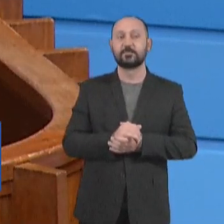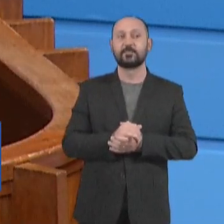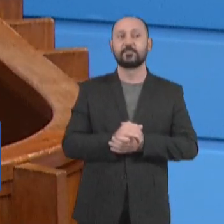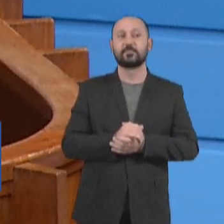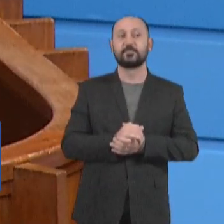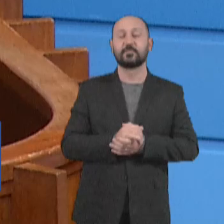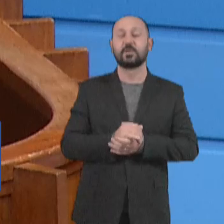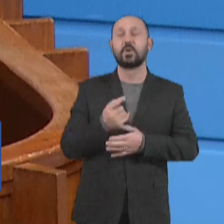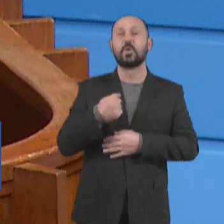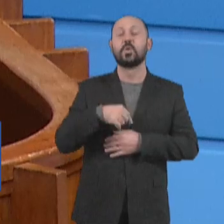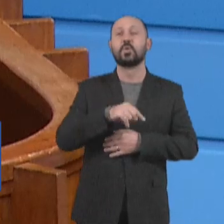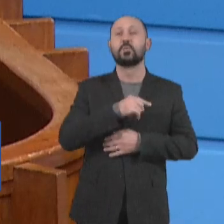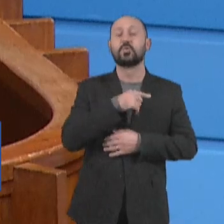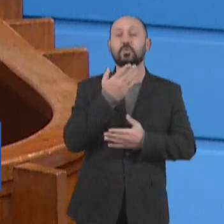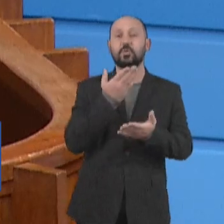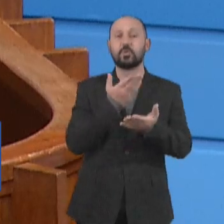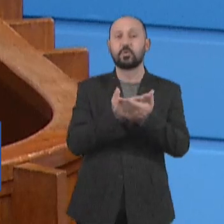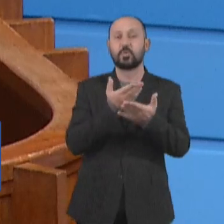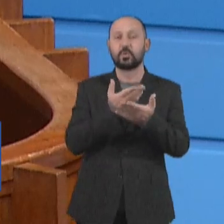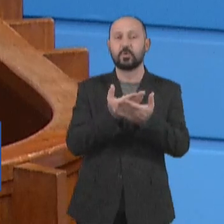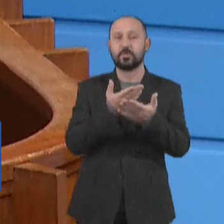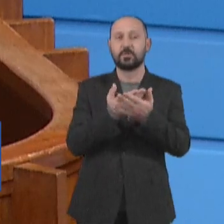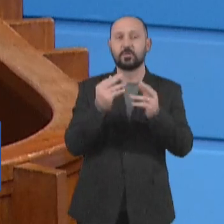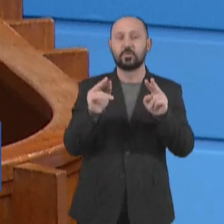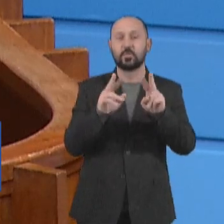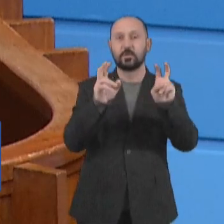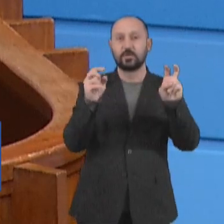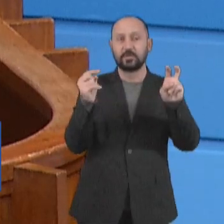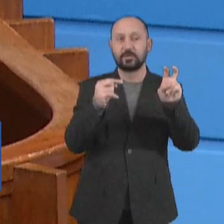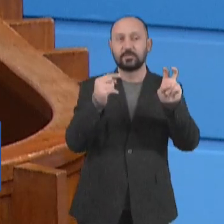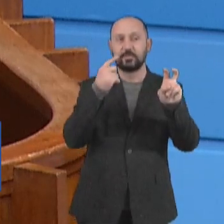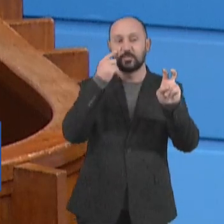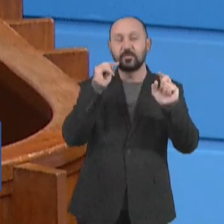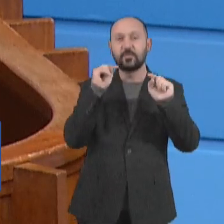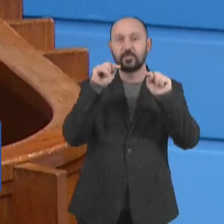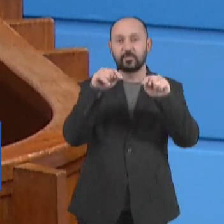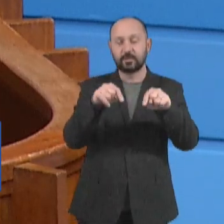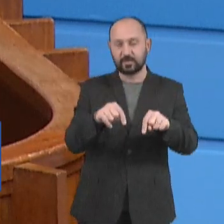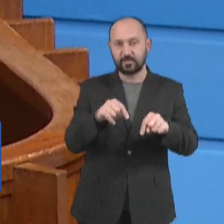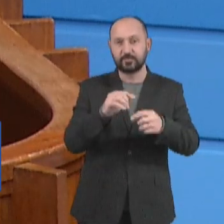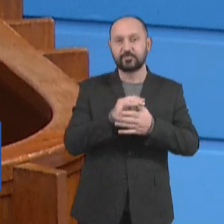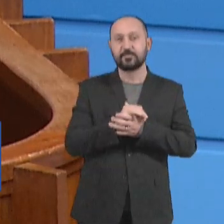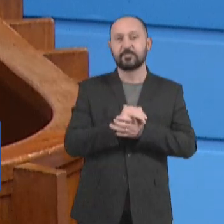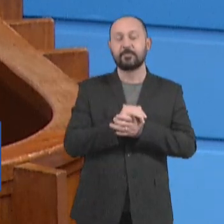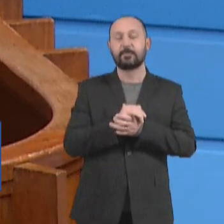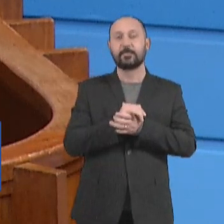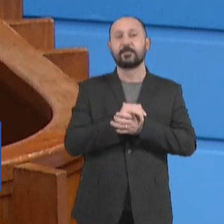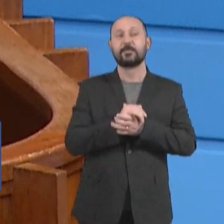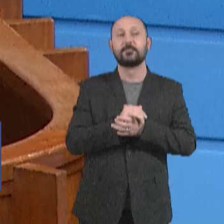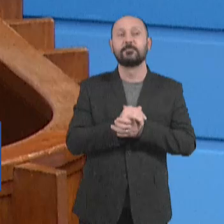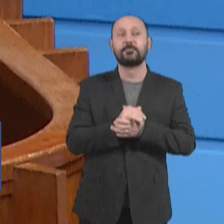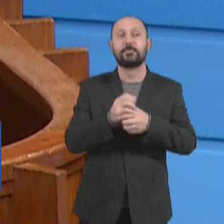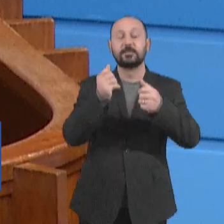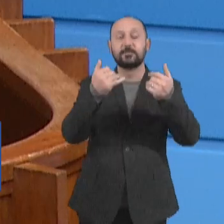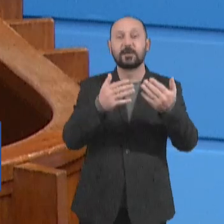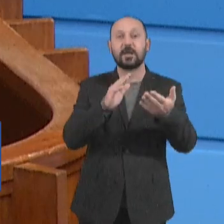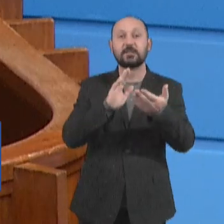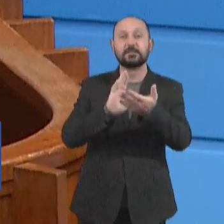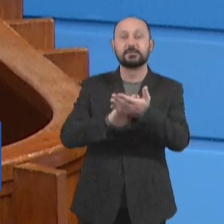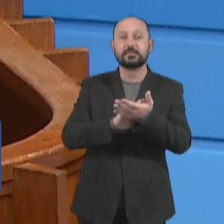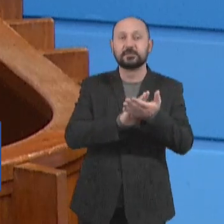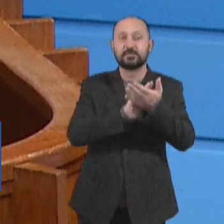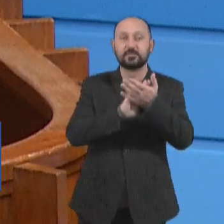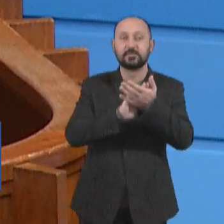Nós que estudamos o tema, viemos aqui também para falar dessa